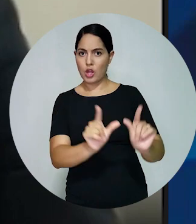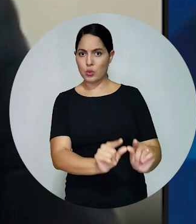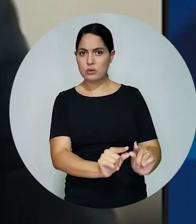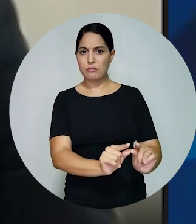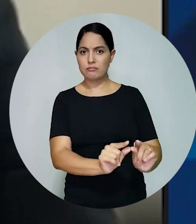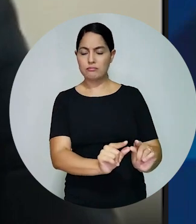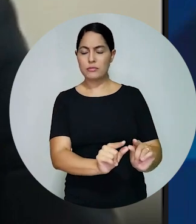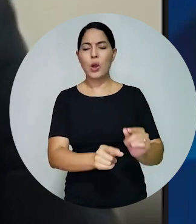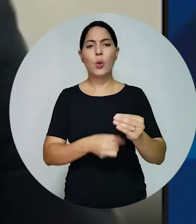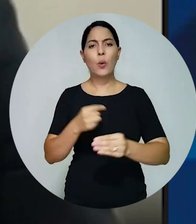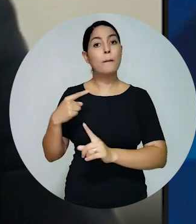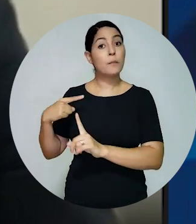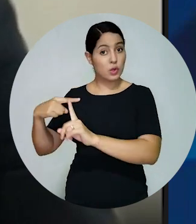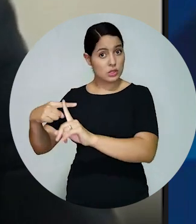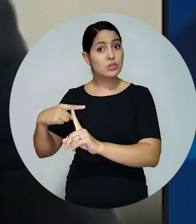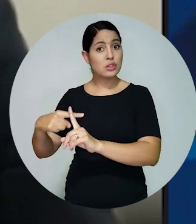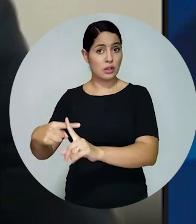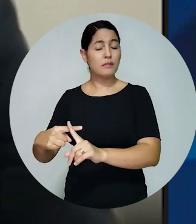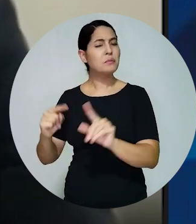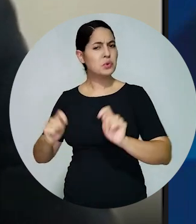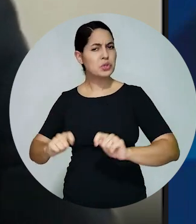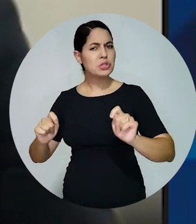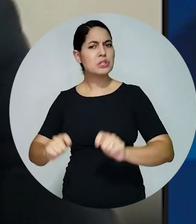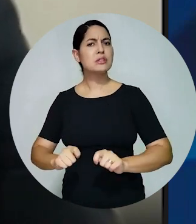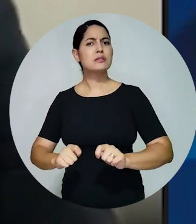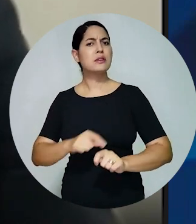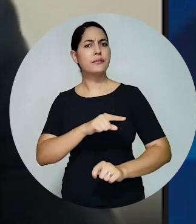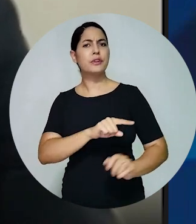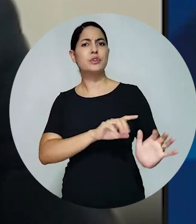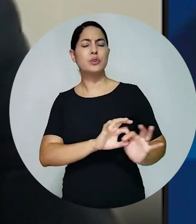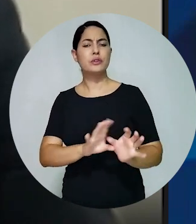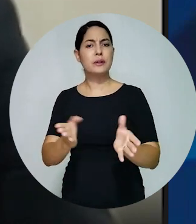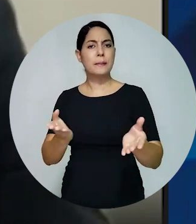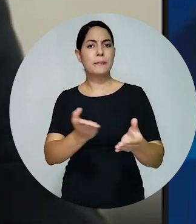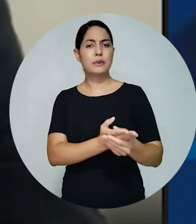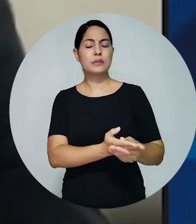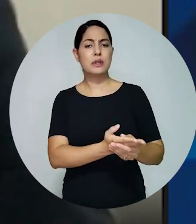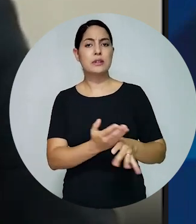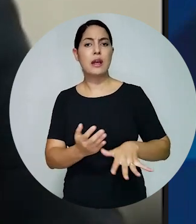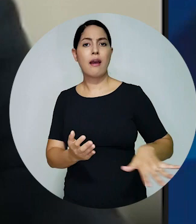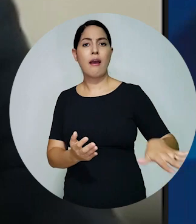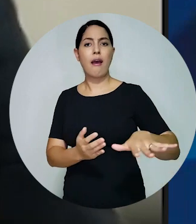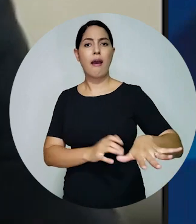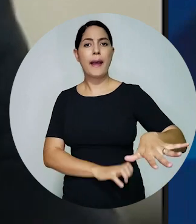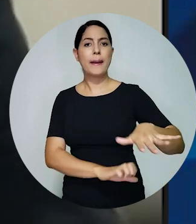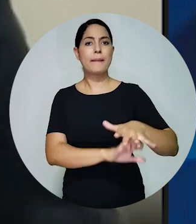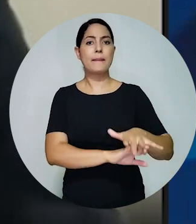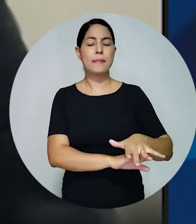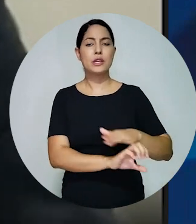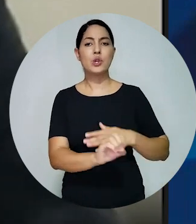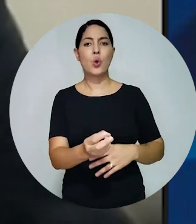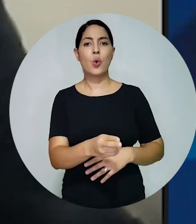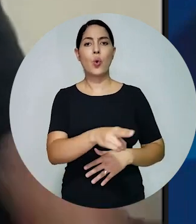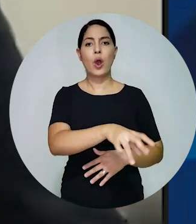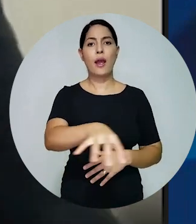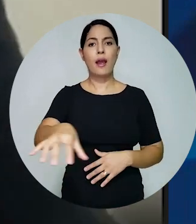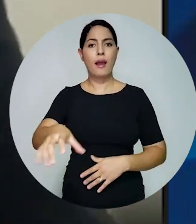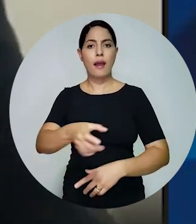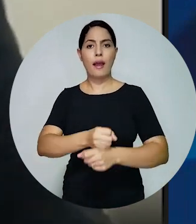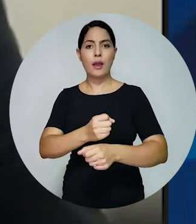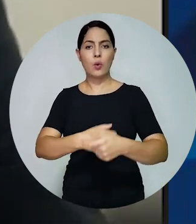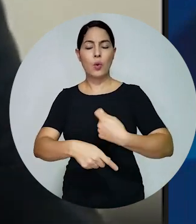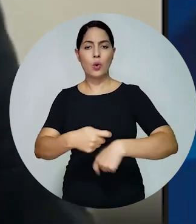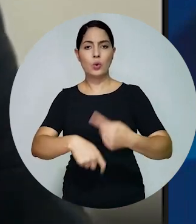iniciativas extremamente positivas que contribuem para a redução do backlog de determinadas empresas, de